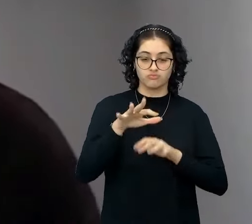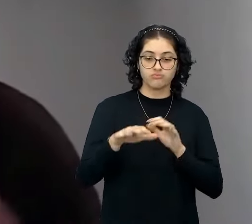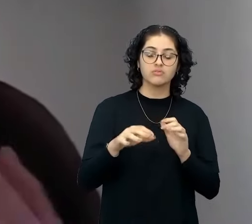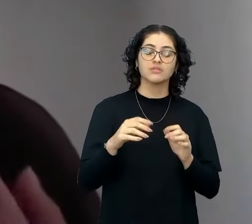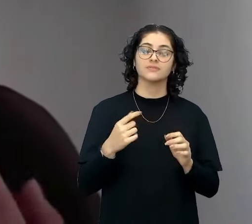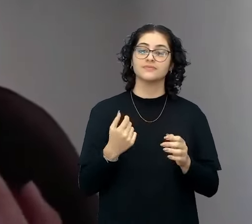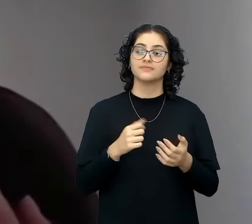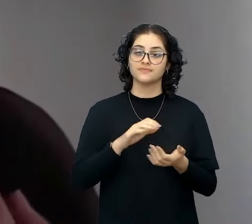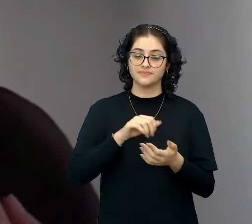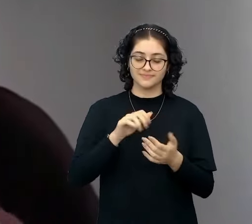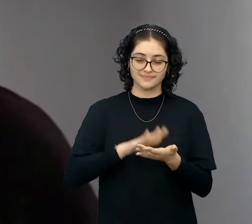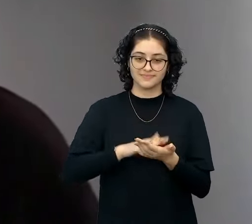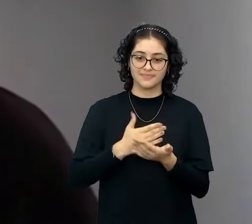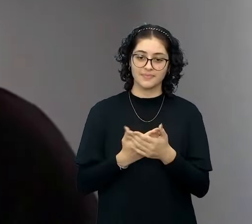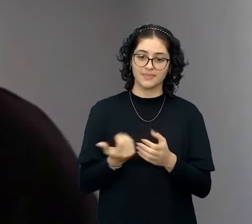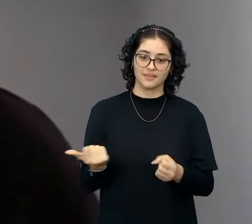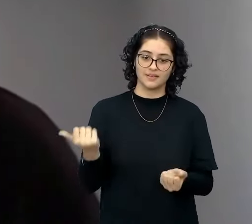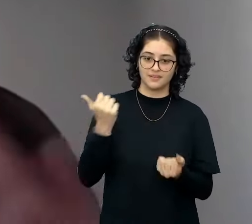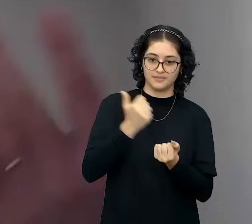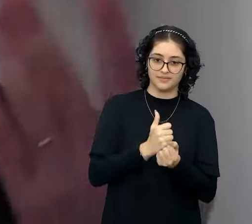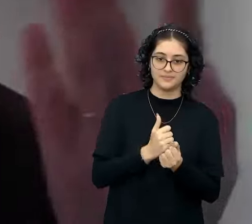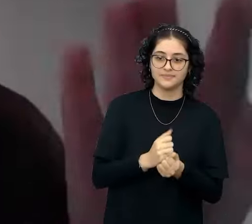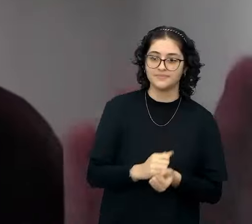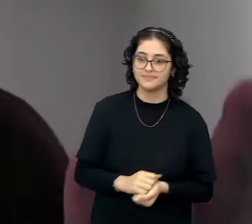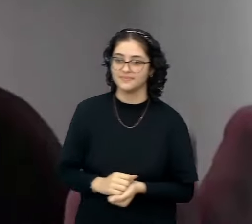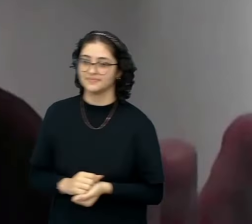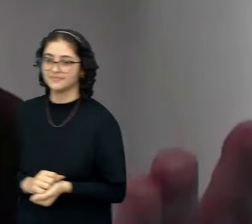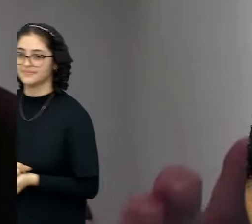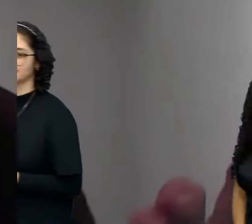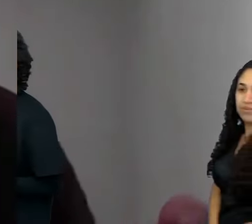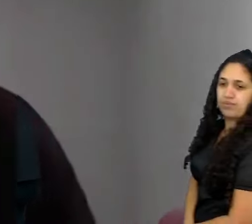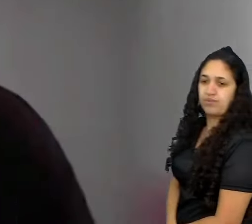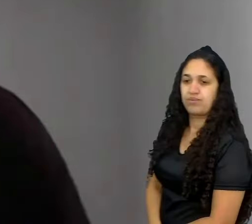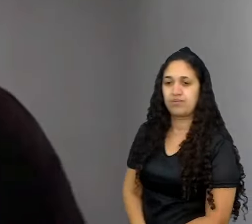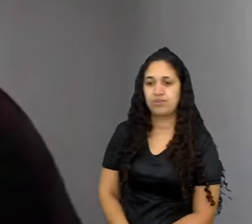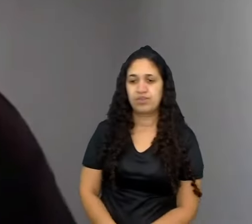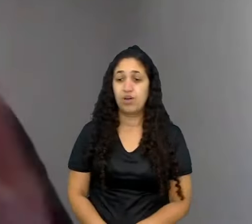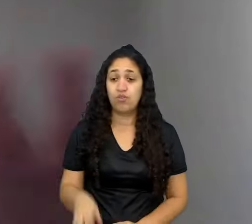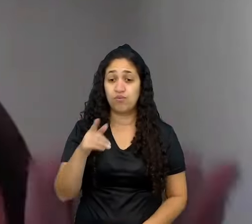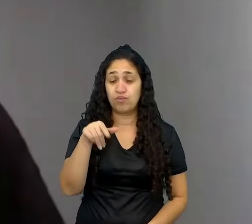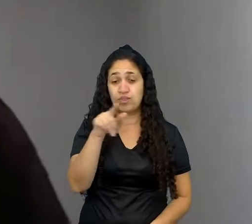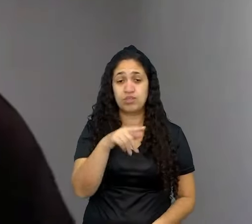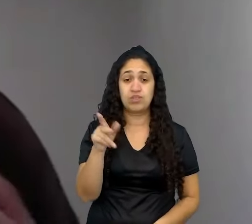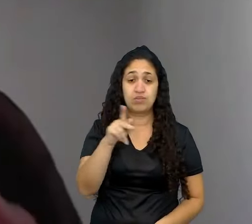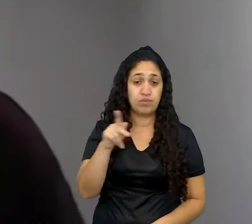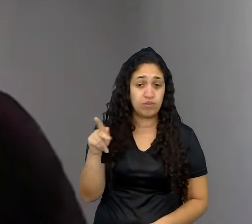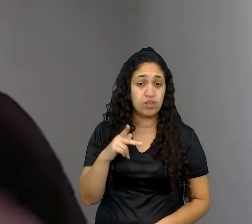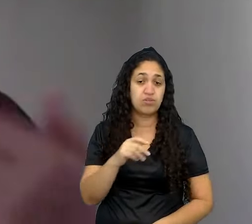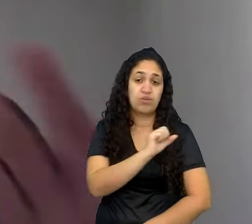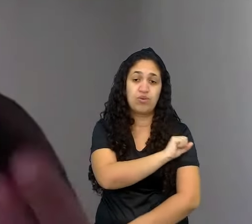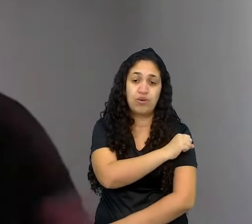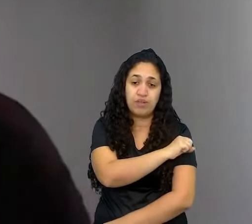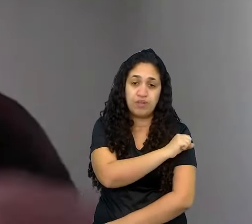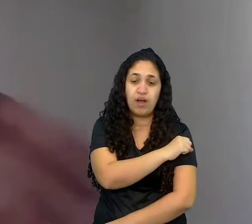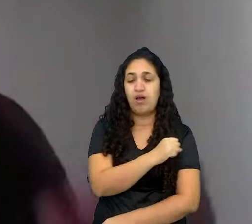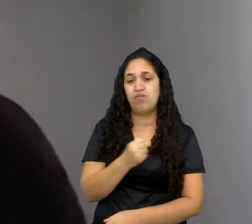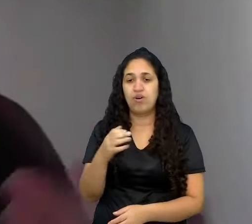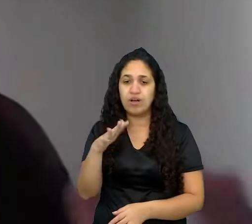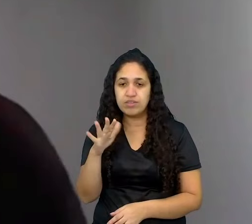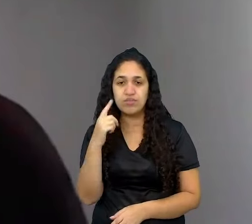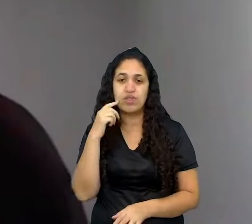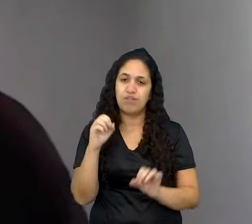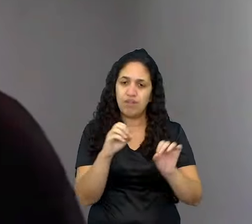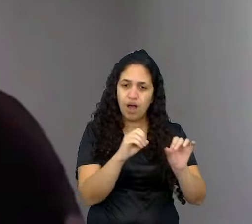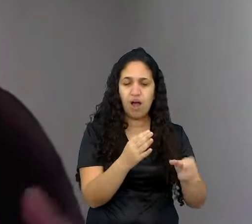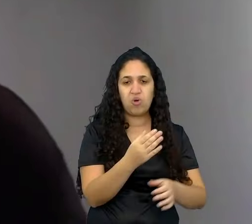vocês olharem o material do Currículo em Ação, vocês professores do 8º ano, vezes ministram aulas para o 6º, para o